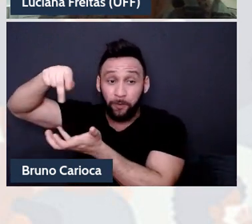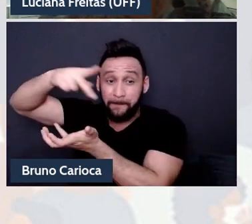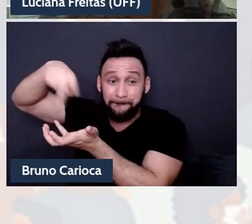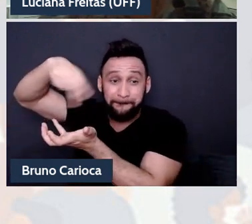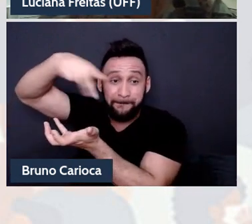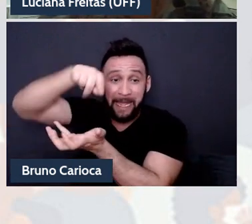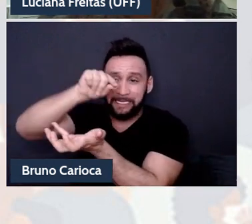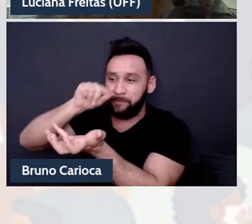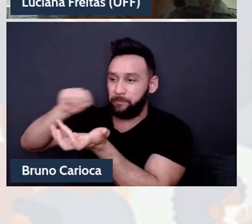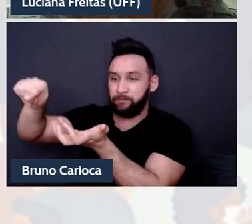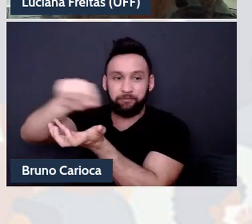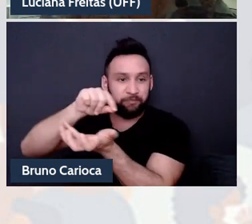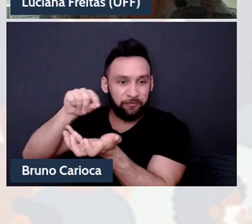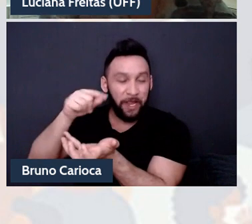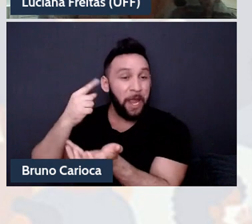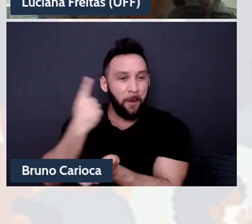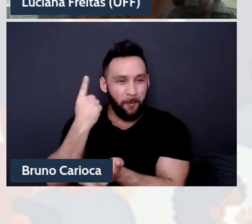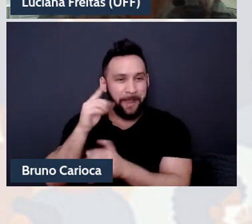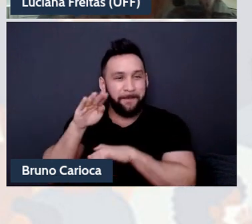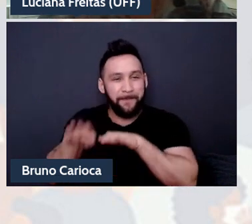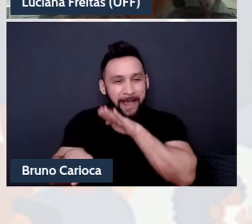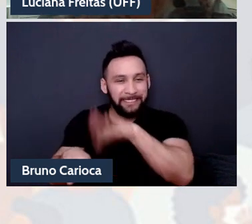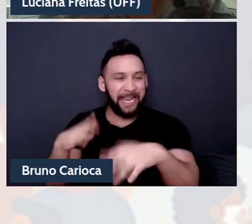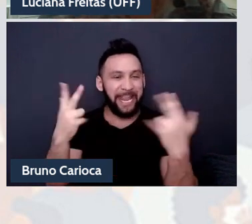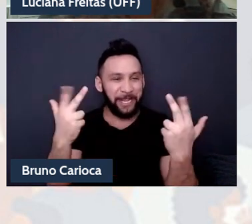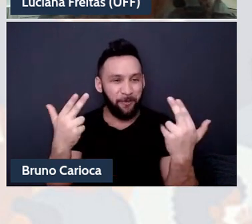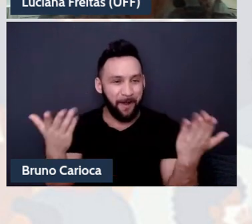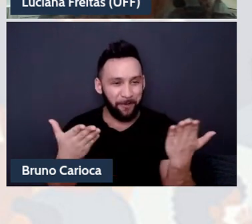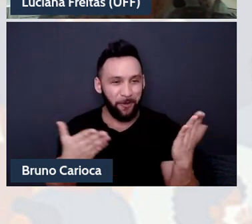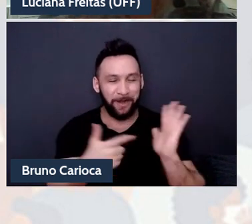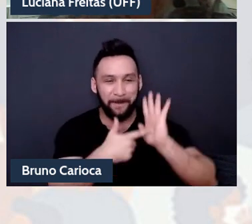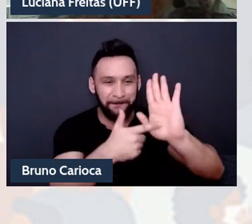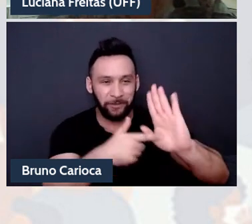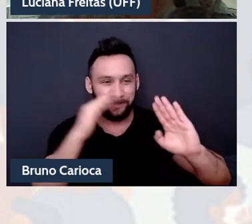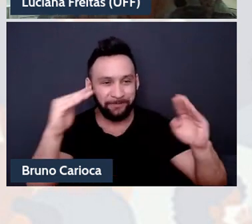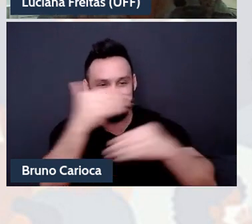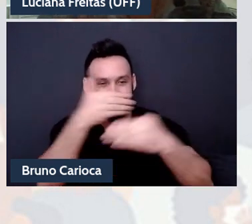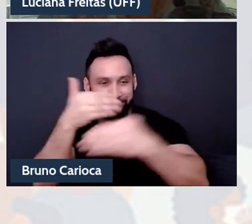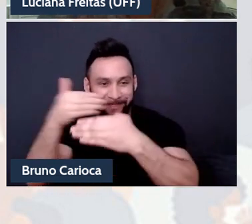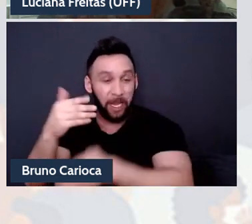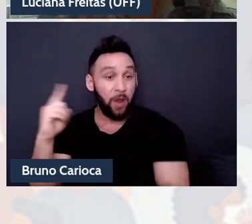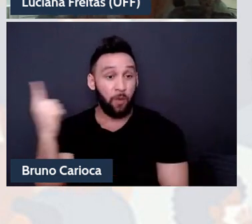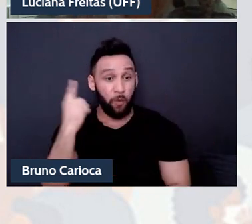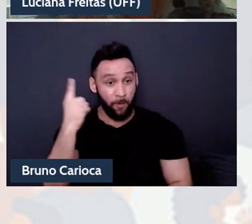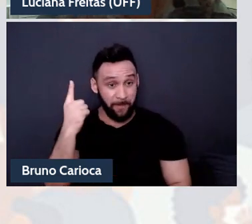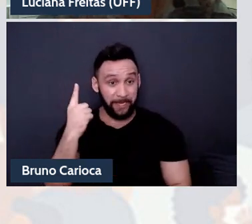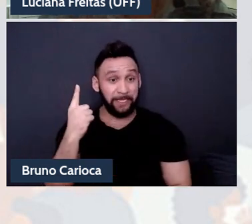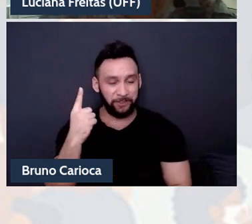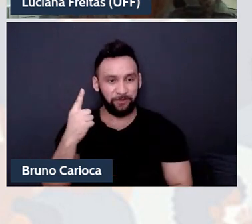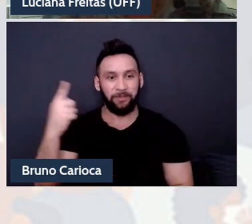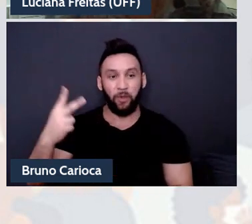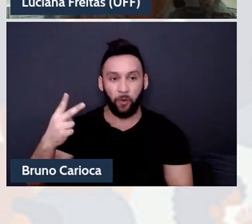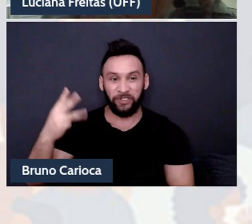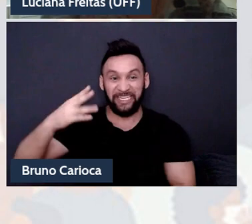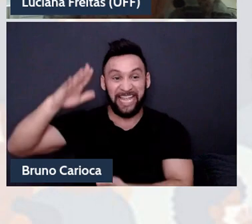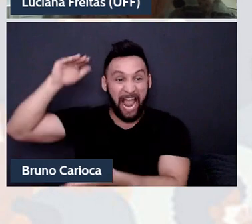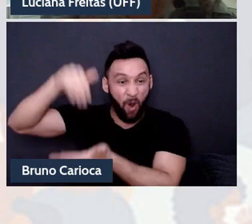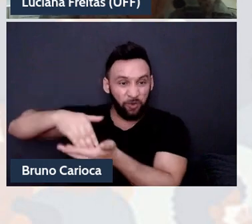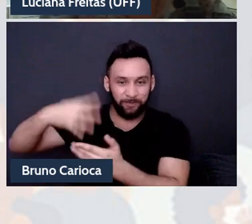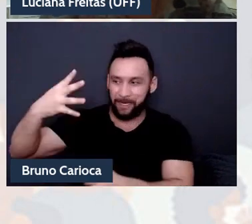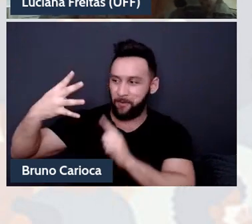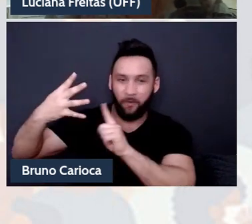da educação, né? Seja por meio da terceirização da escola pública, seja por meio da entrega das